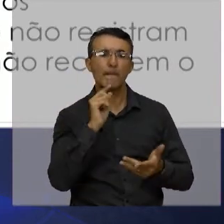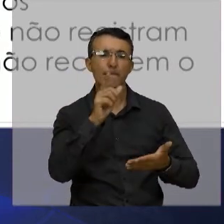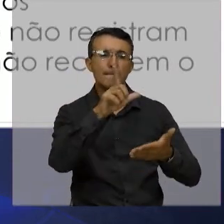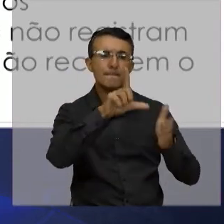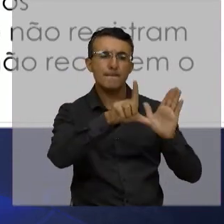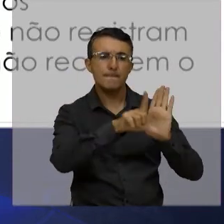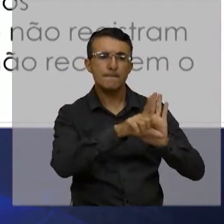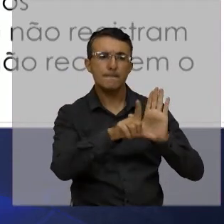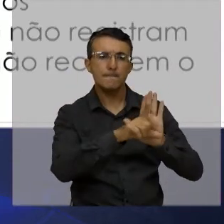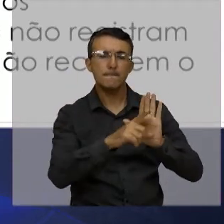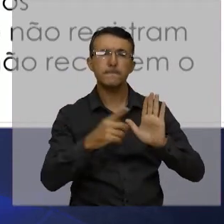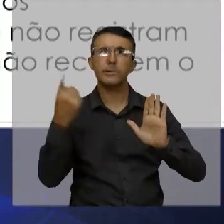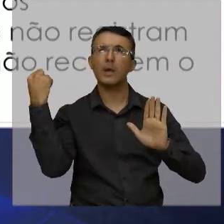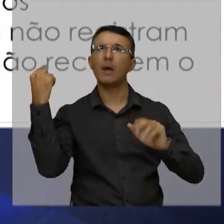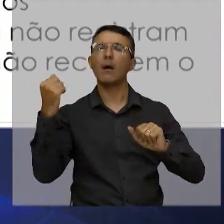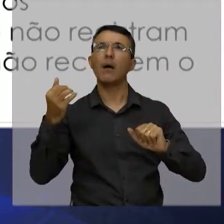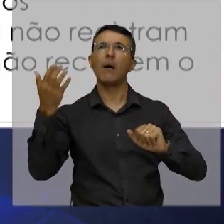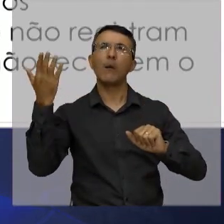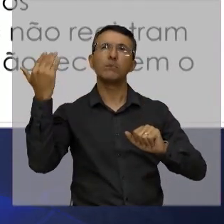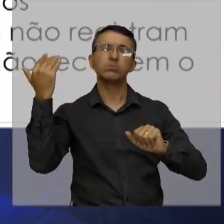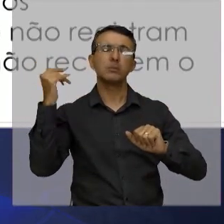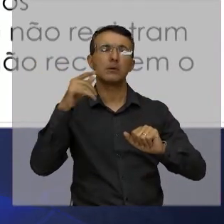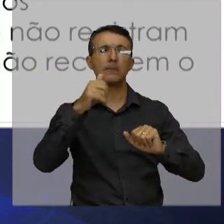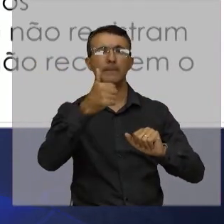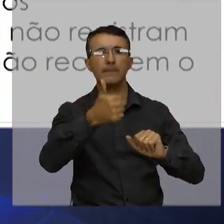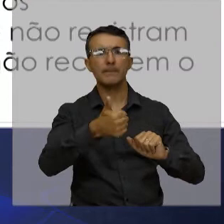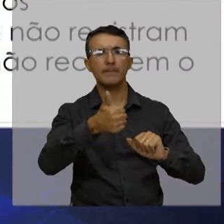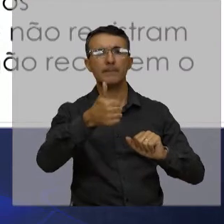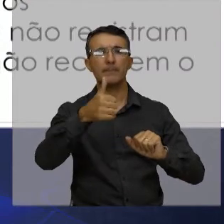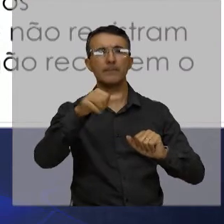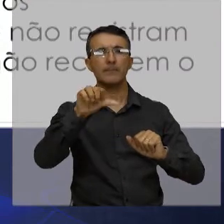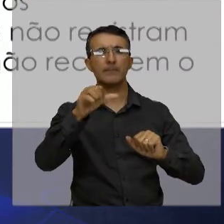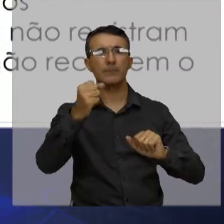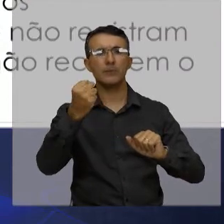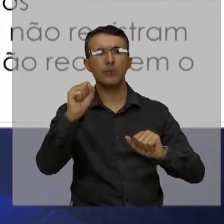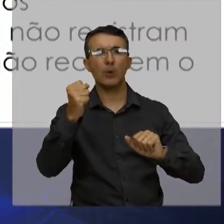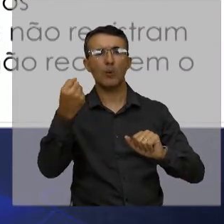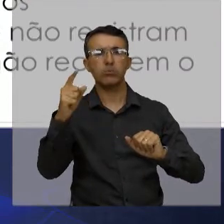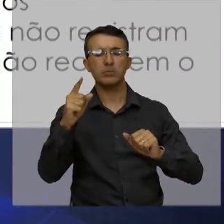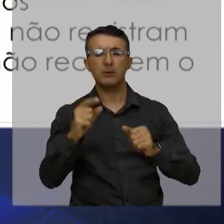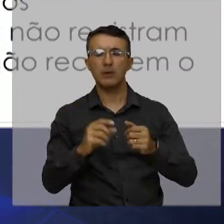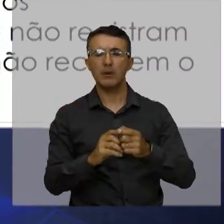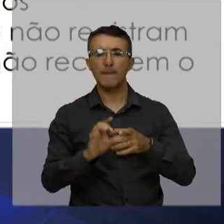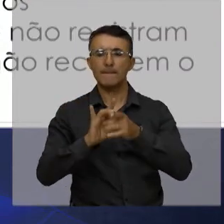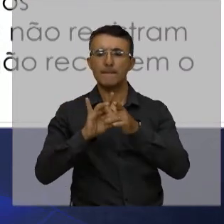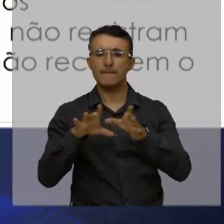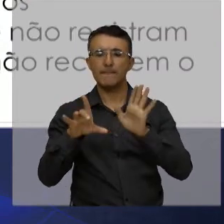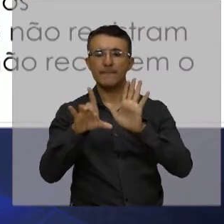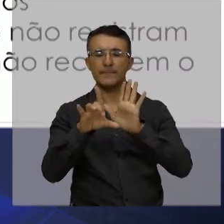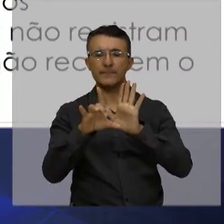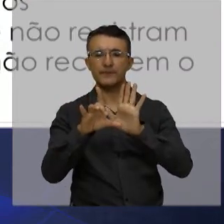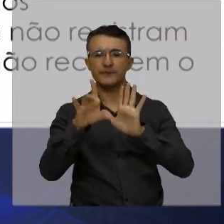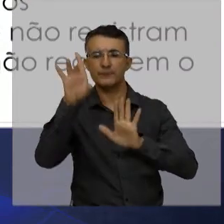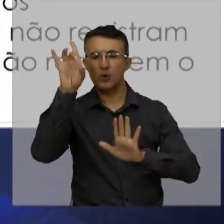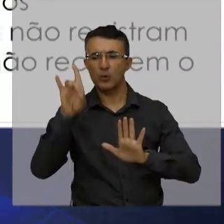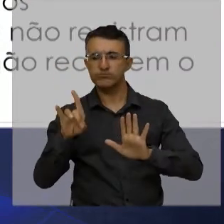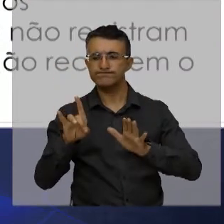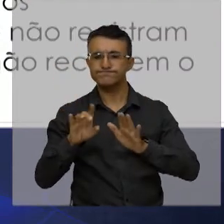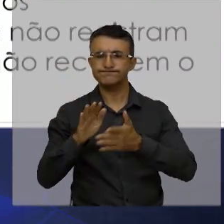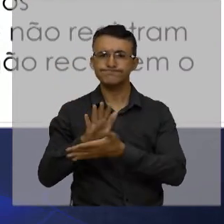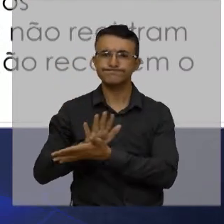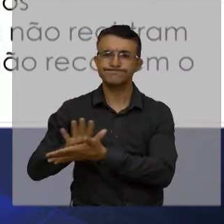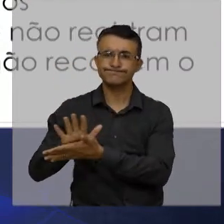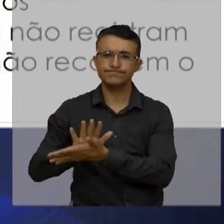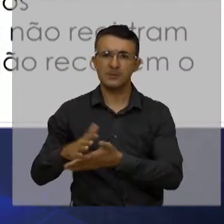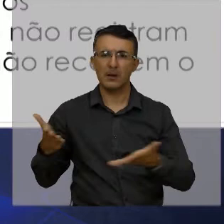1988 deixou as domésticas sem os direitos, mas também agora conquistamos a ratificação da